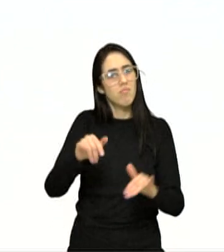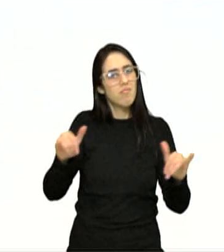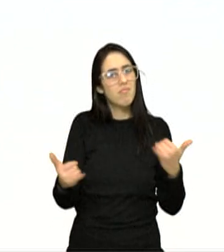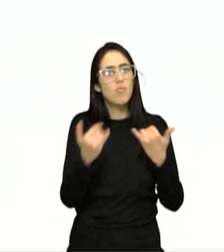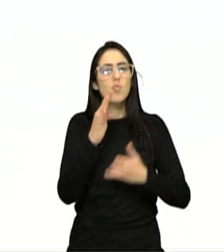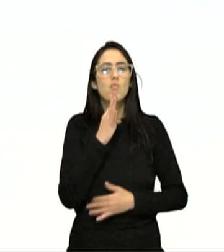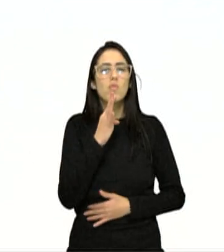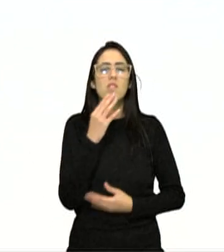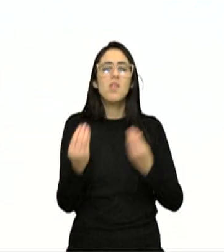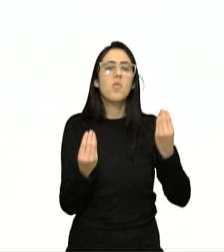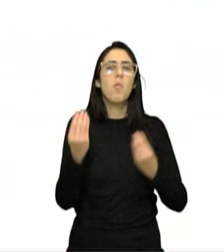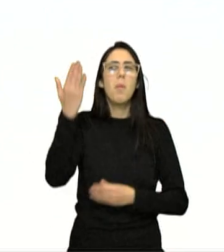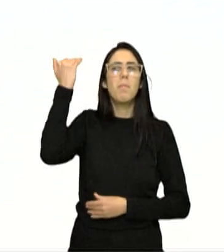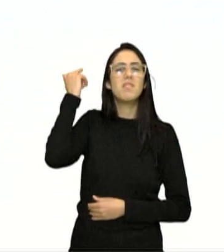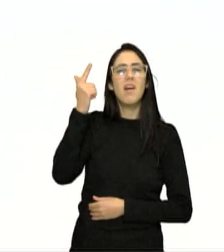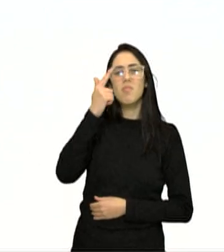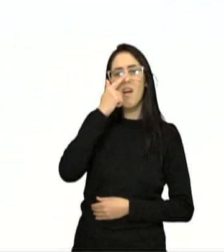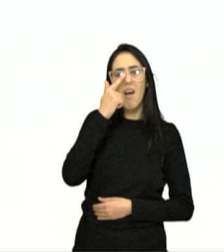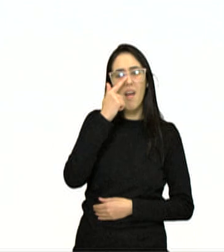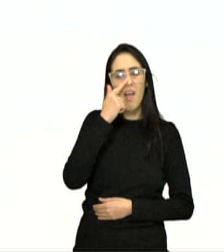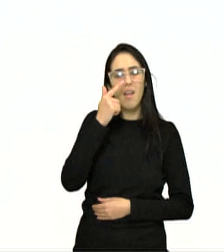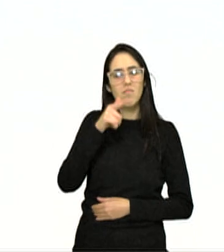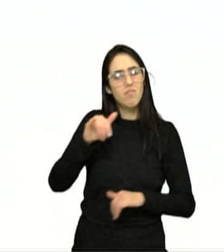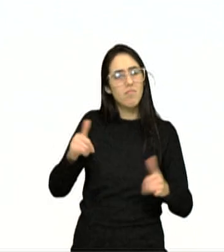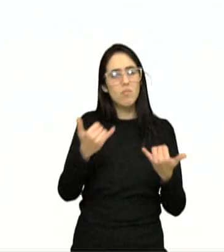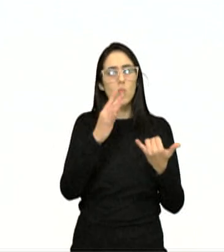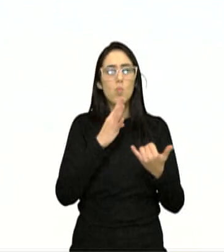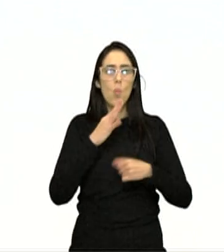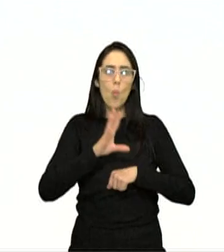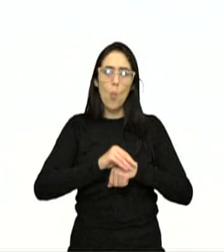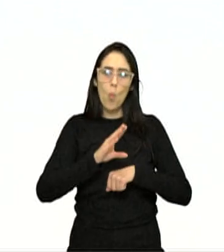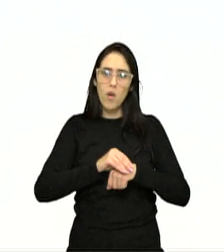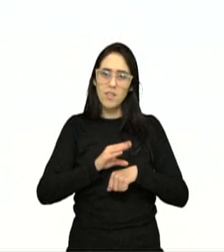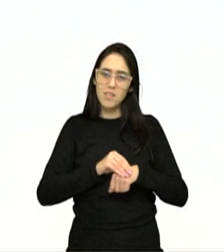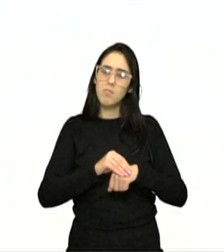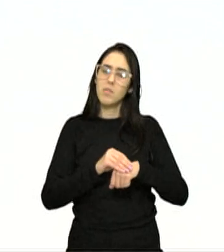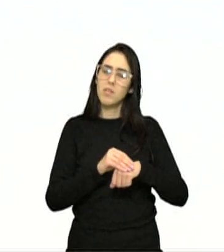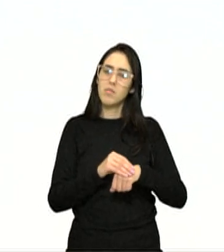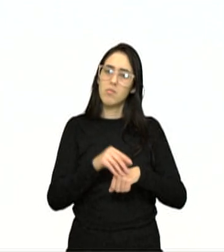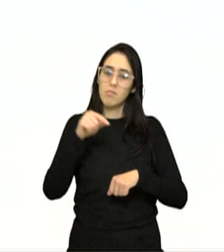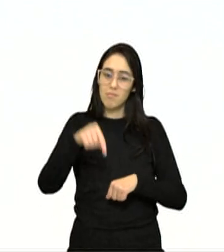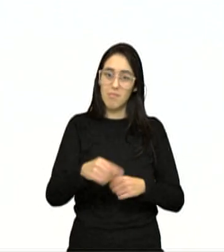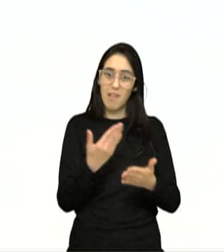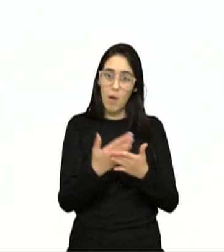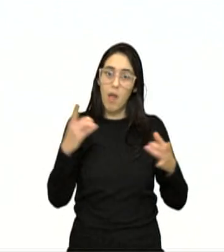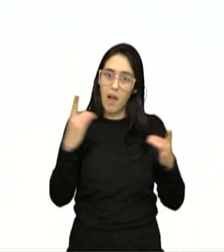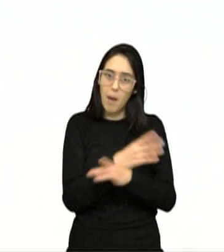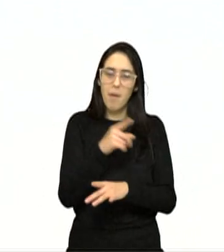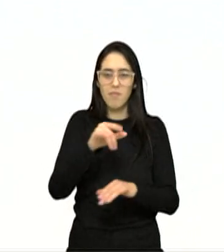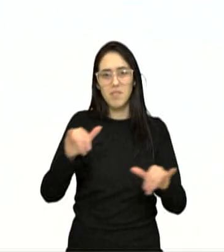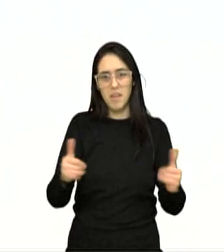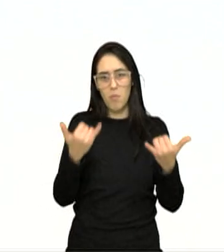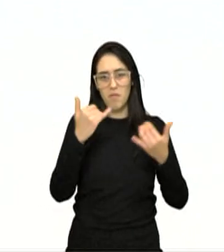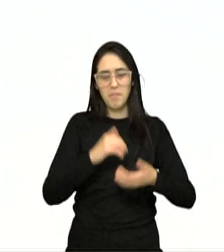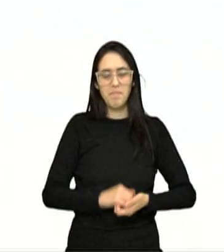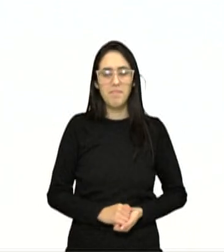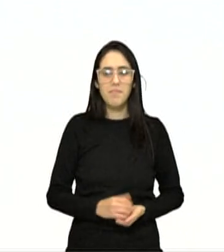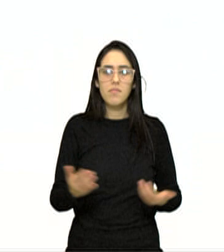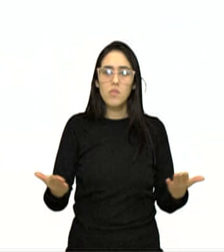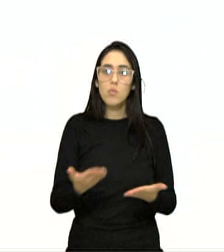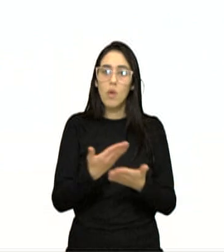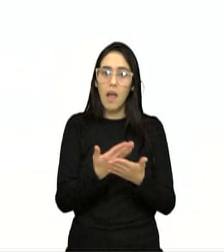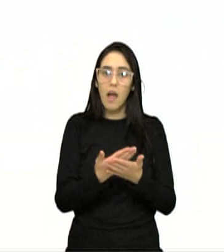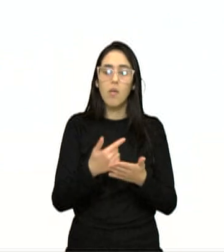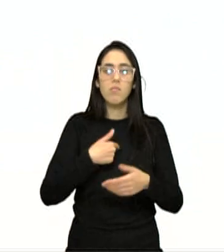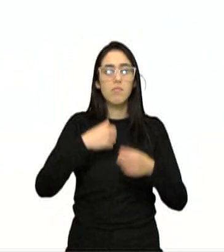arquiteturas gregas, para que você possa aprofundar o seu conhecimento assim que a nossa aula terminar. Nessa aula, nós vimos